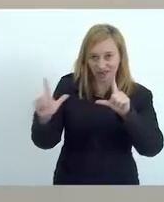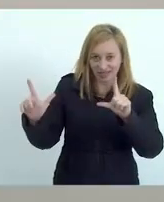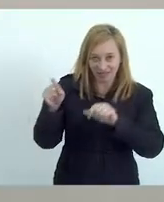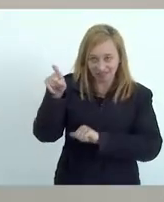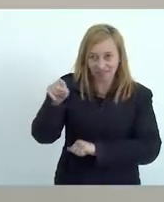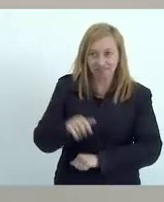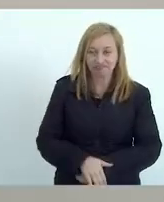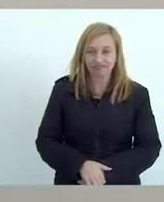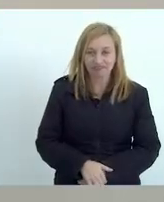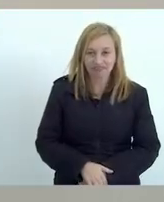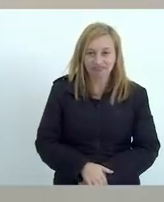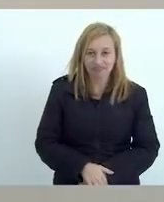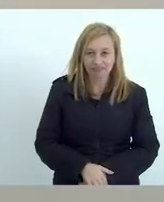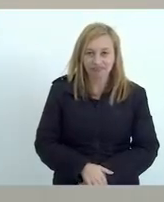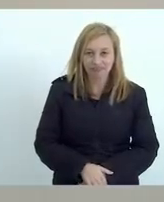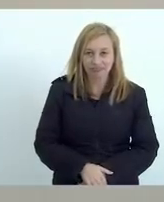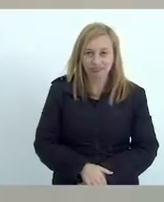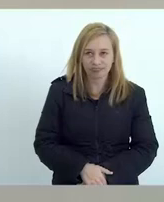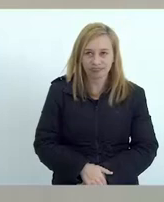que